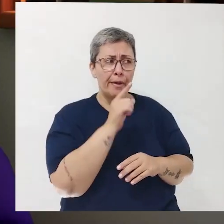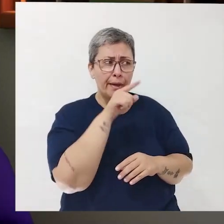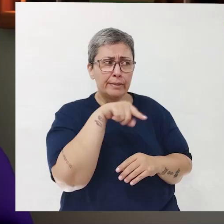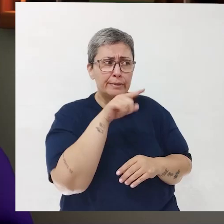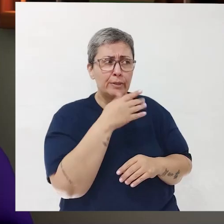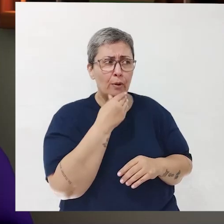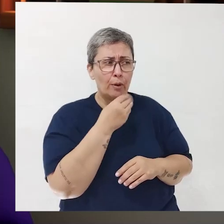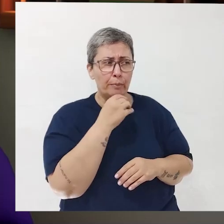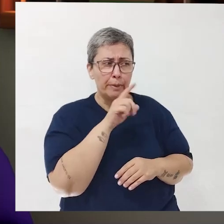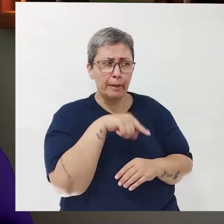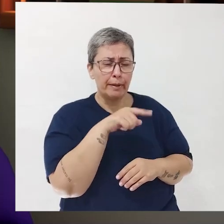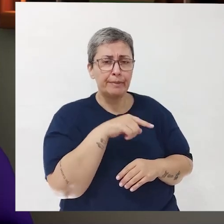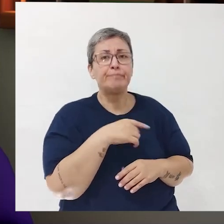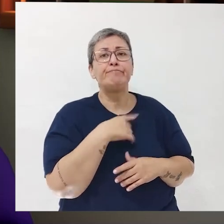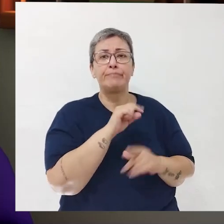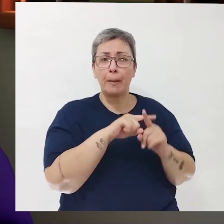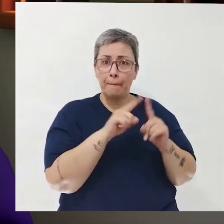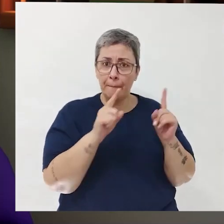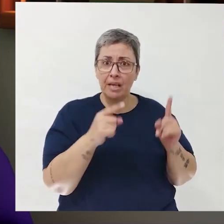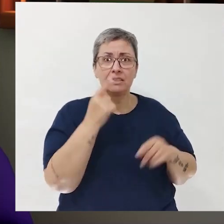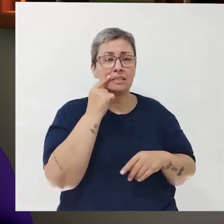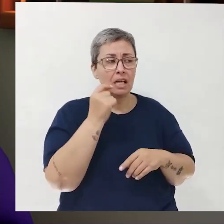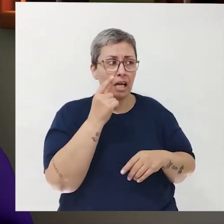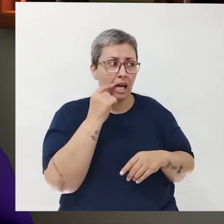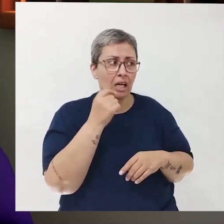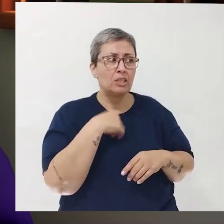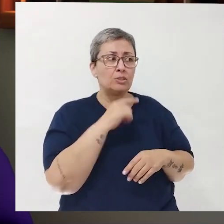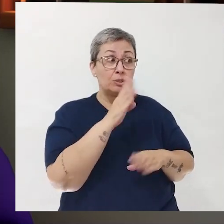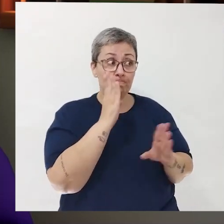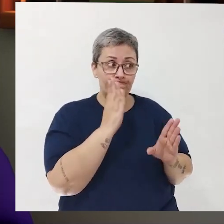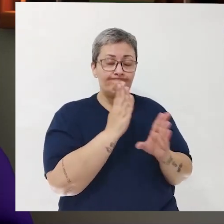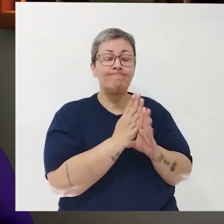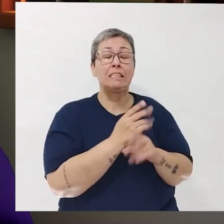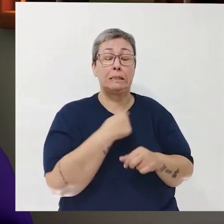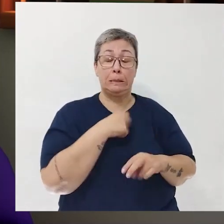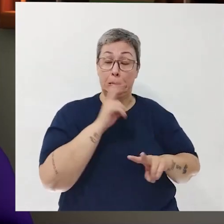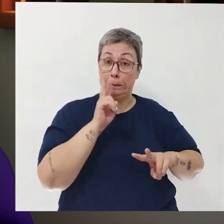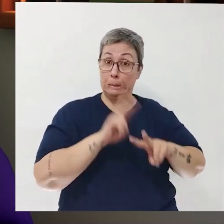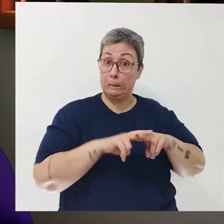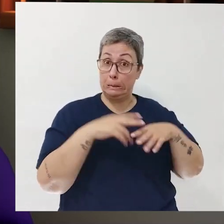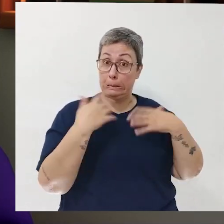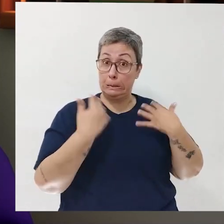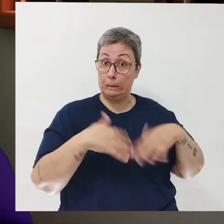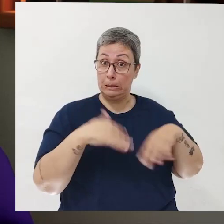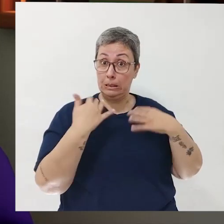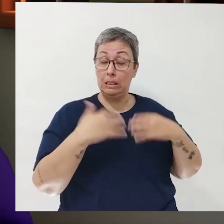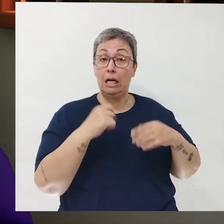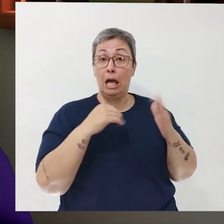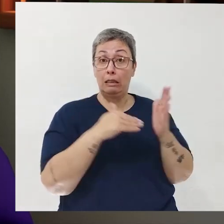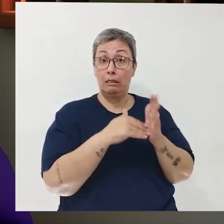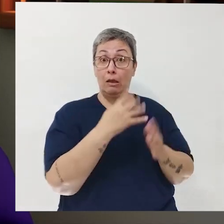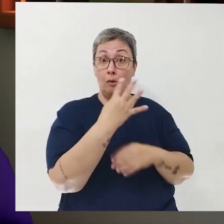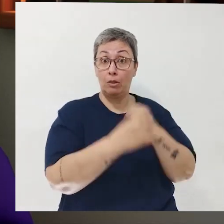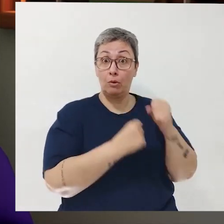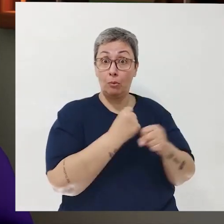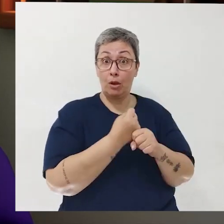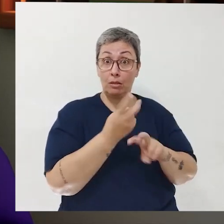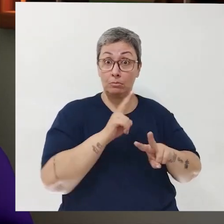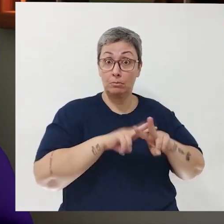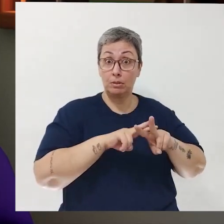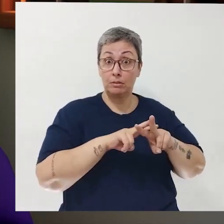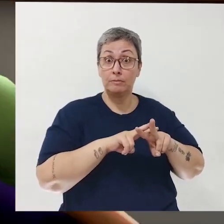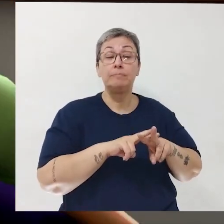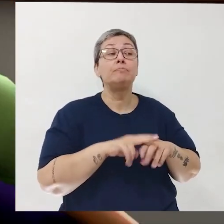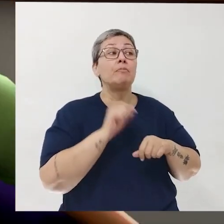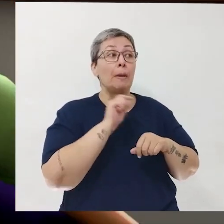esse cara então, né? Mas esse gato, se descobrirem, dá uma cadeia, até 4 anos de